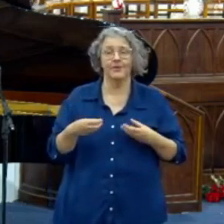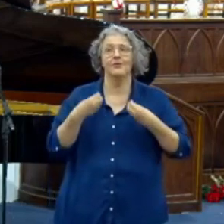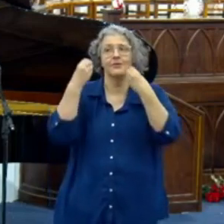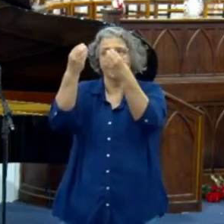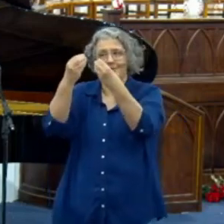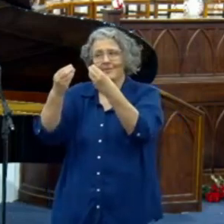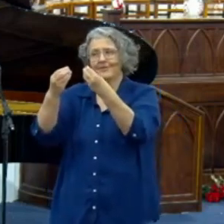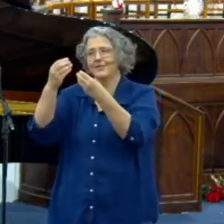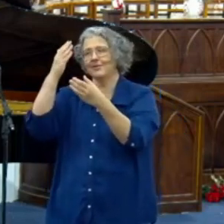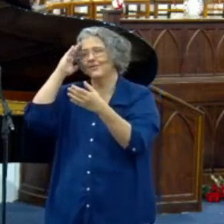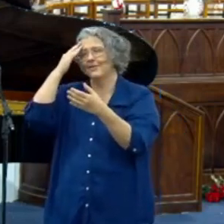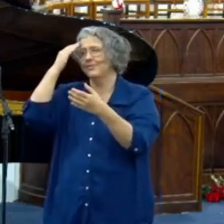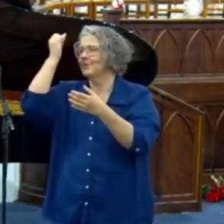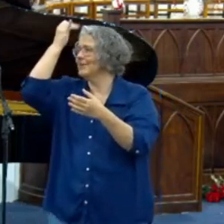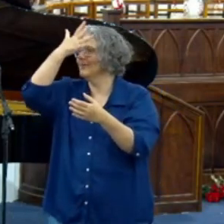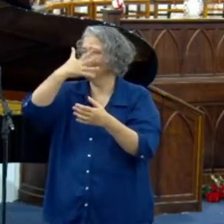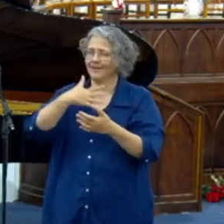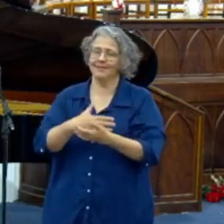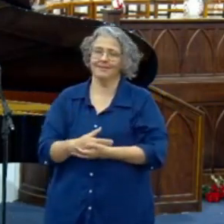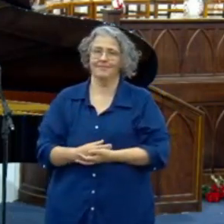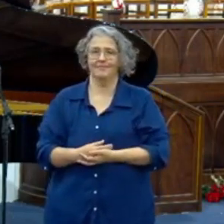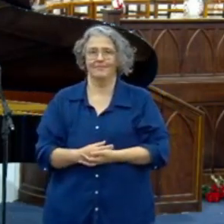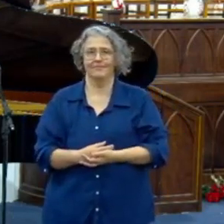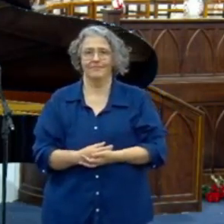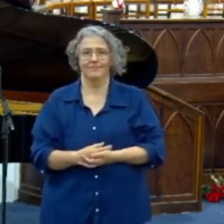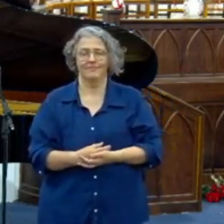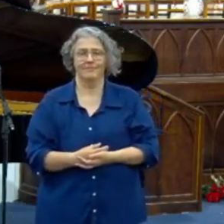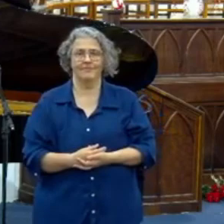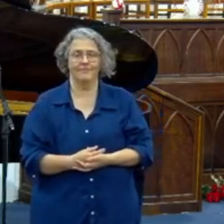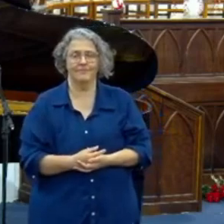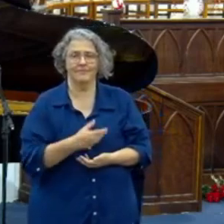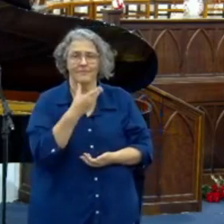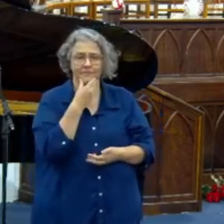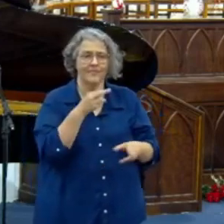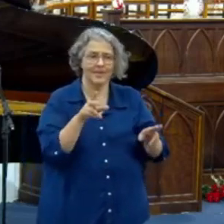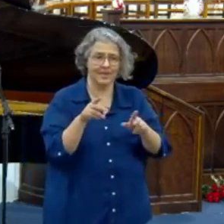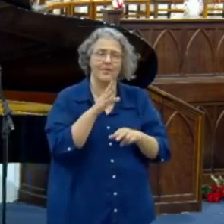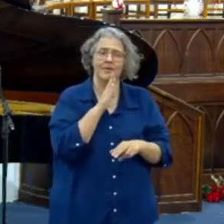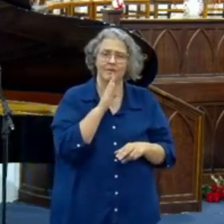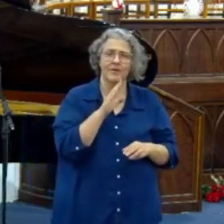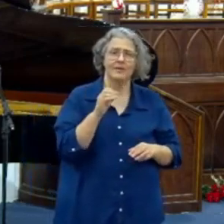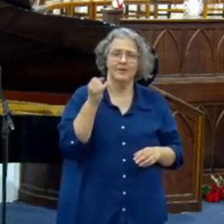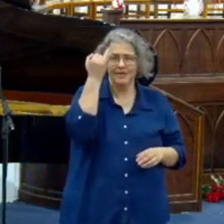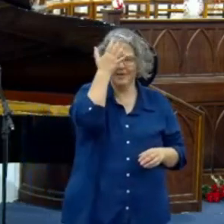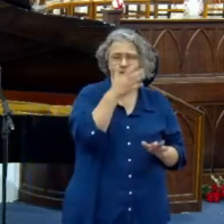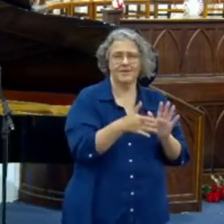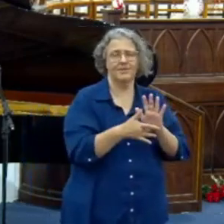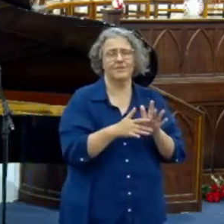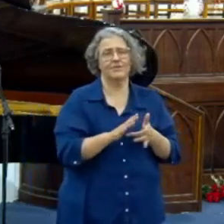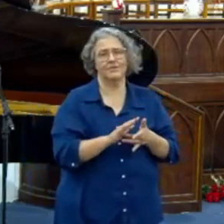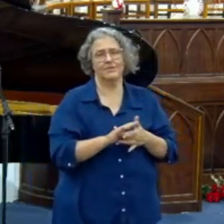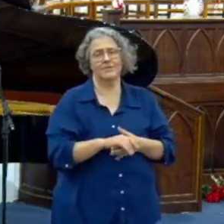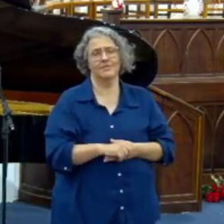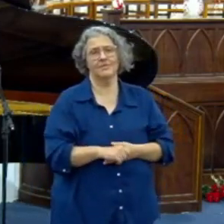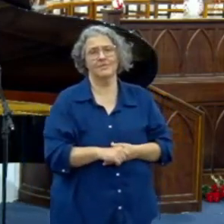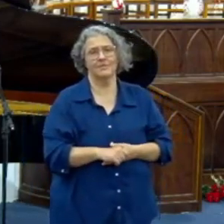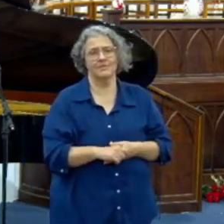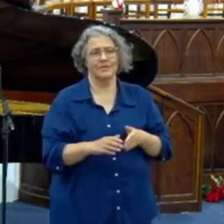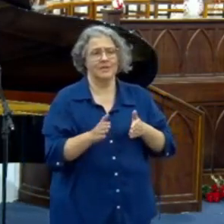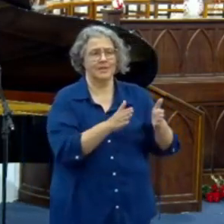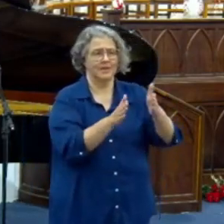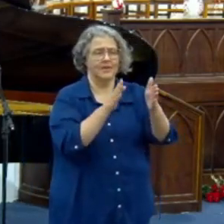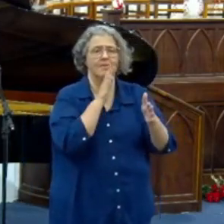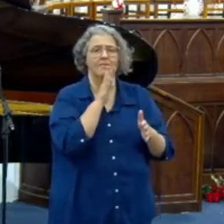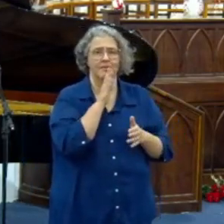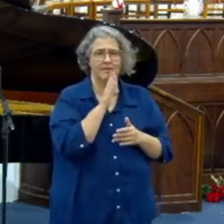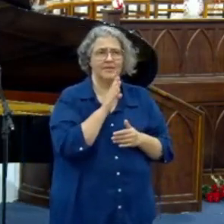de sua graça e suficiência. Irmãos, o caminho para conhecer a graça de Jesus, caminho